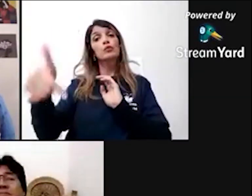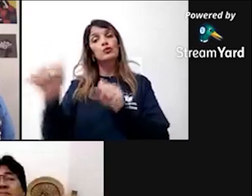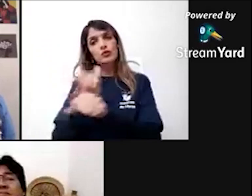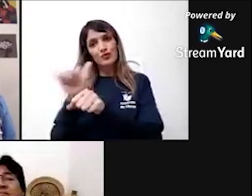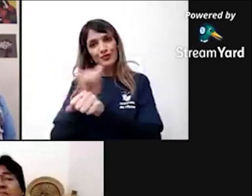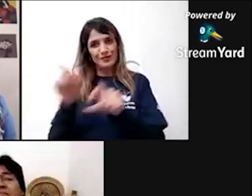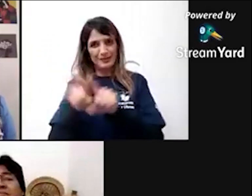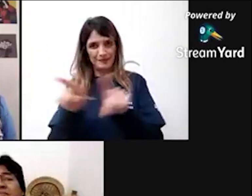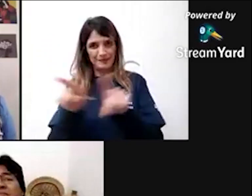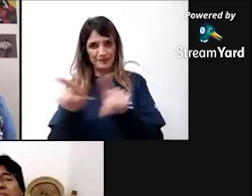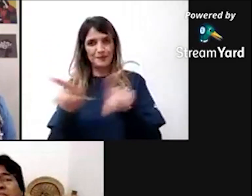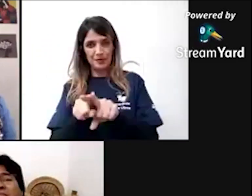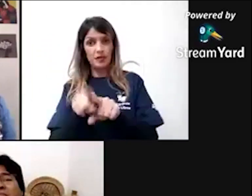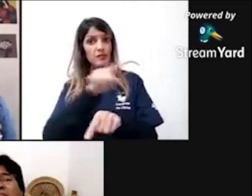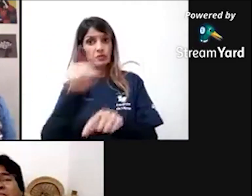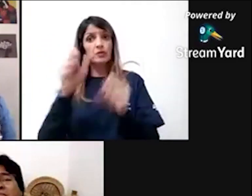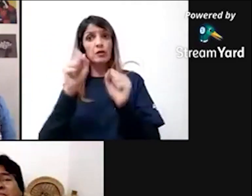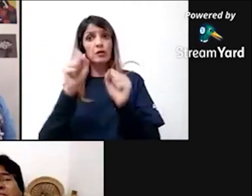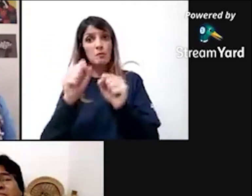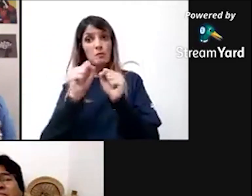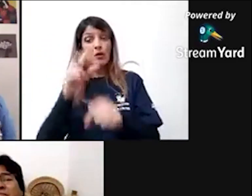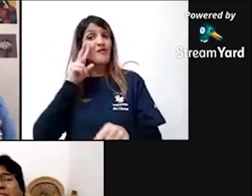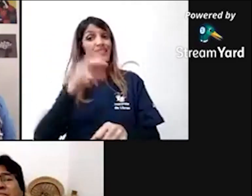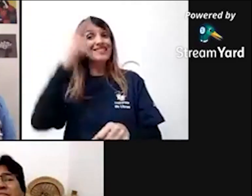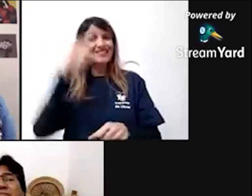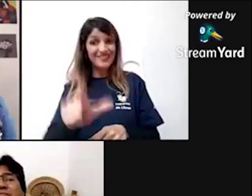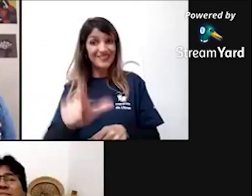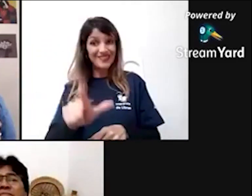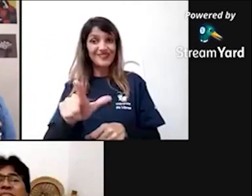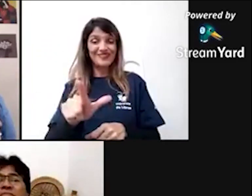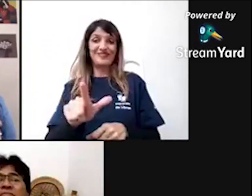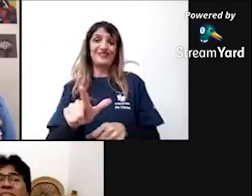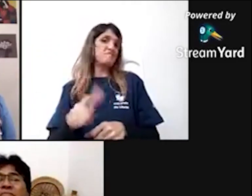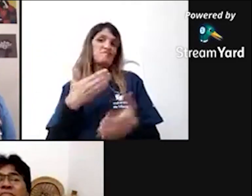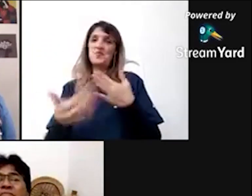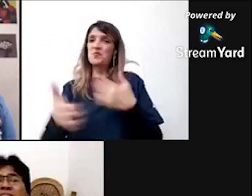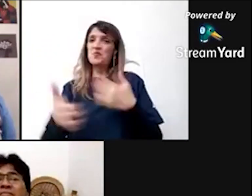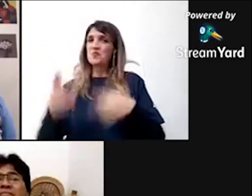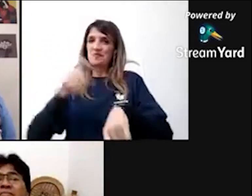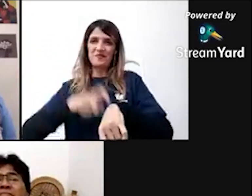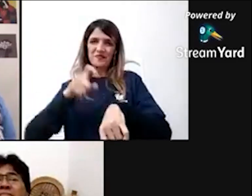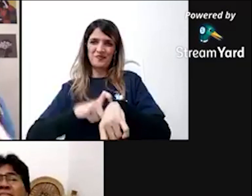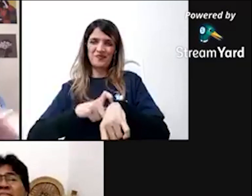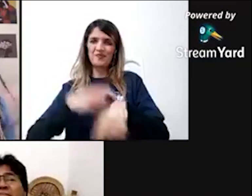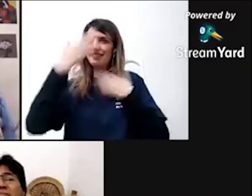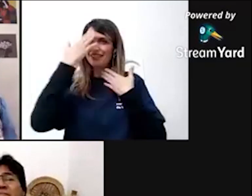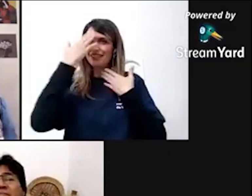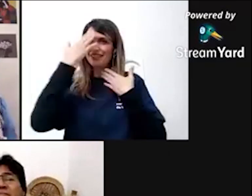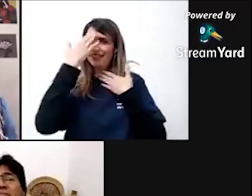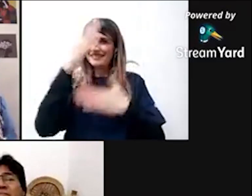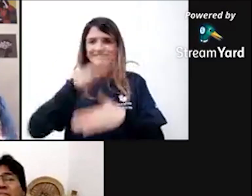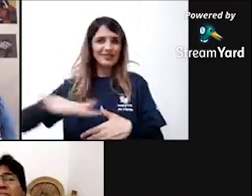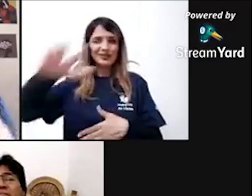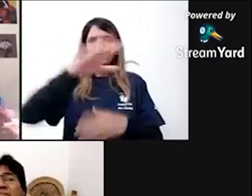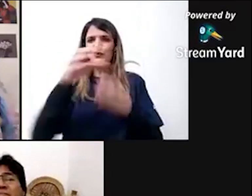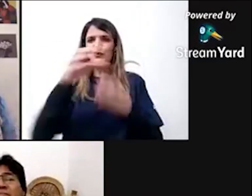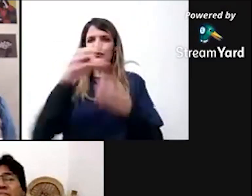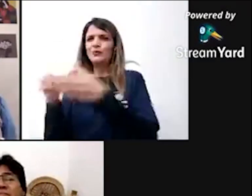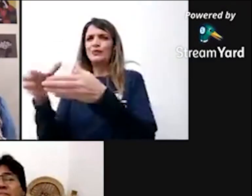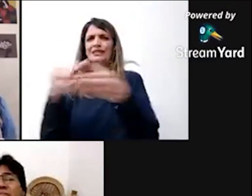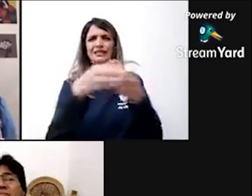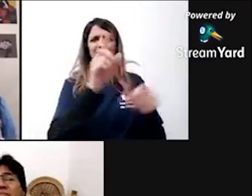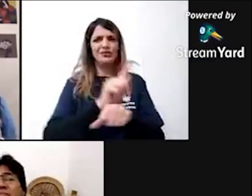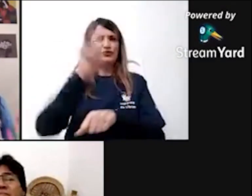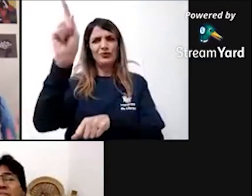também, e você pode reassisti-la quando quiser, viu? Agradecemos a todas as equipes gestoras, de todos